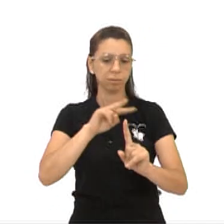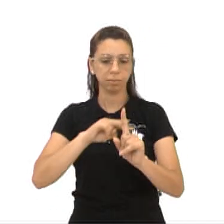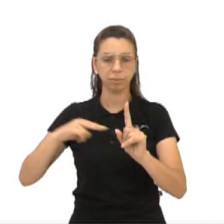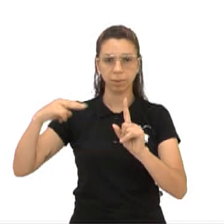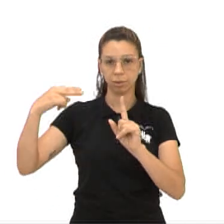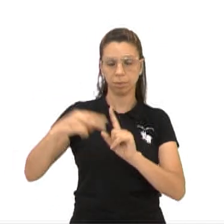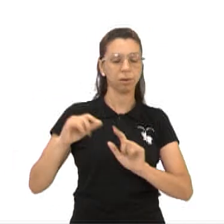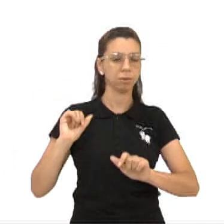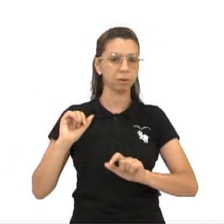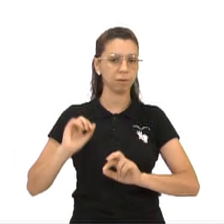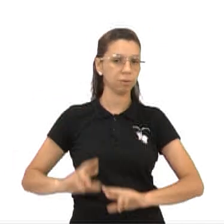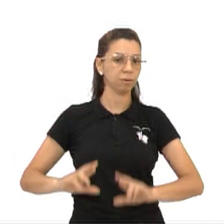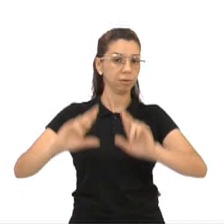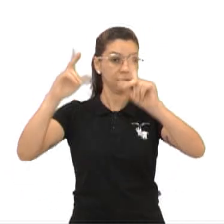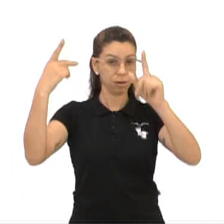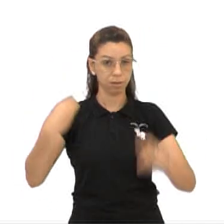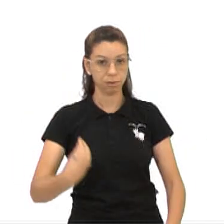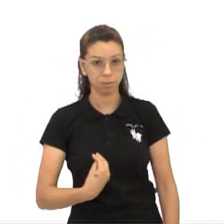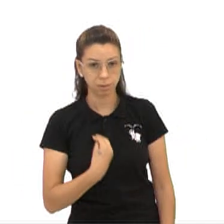realidade,